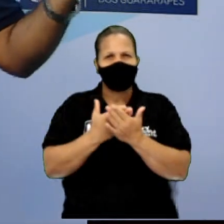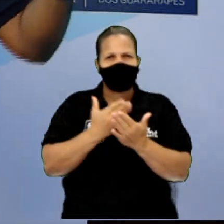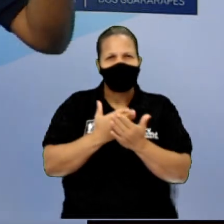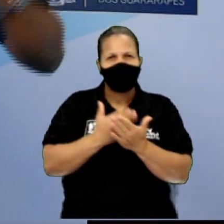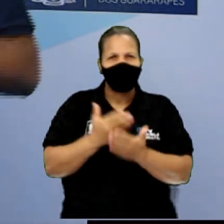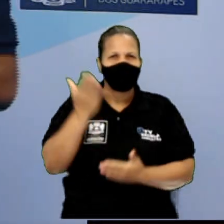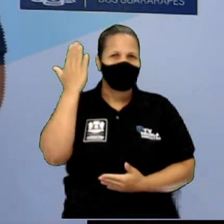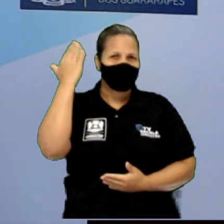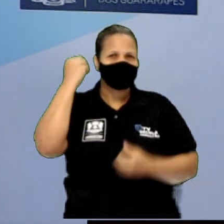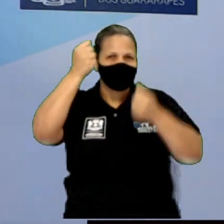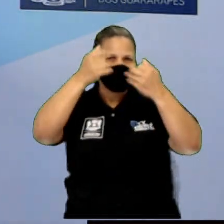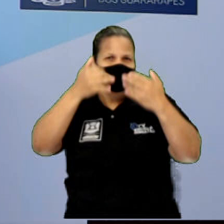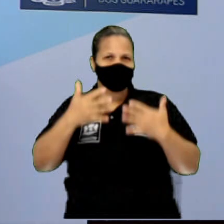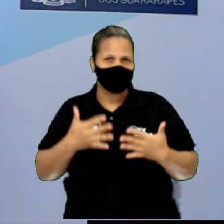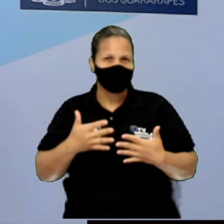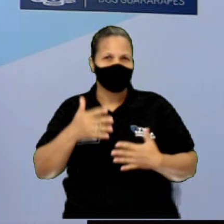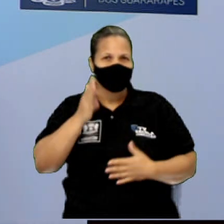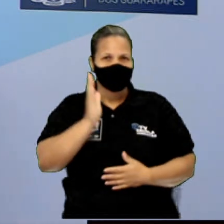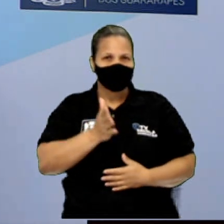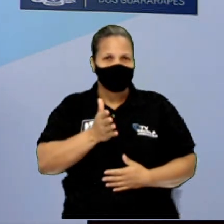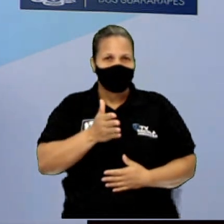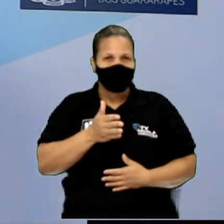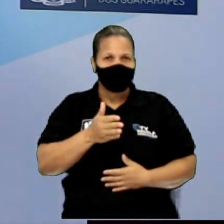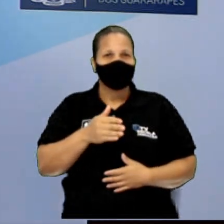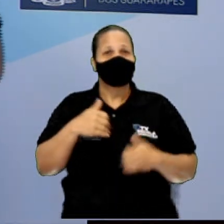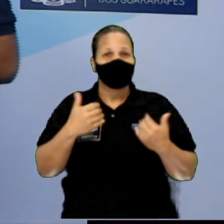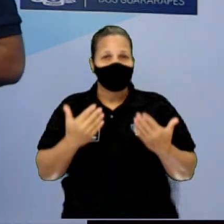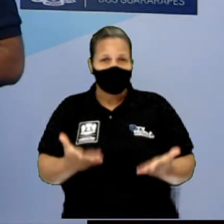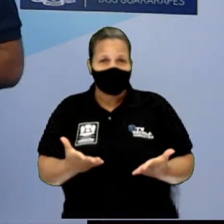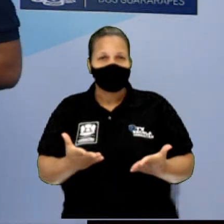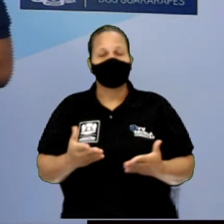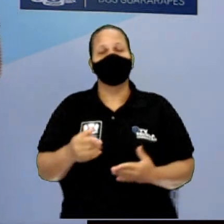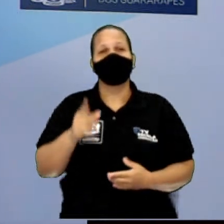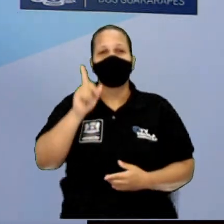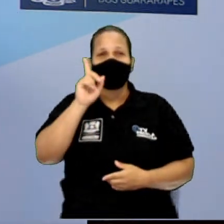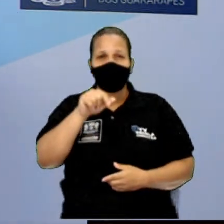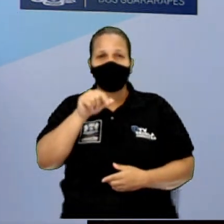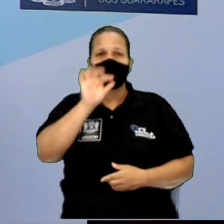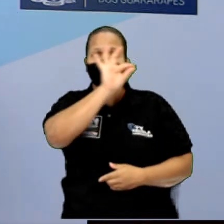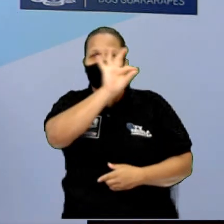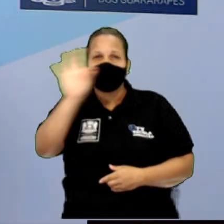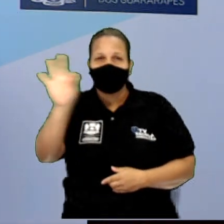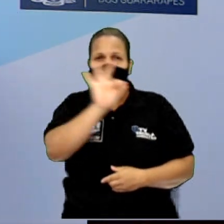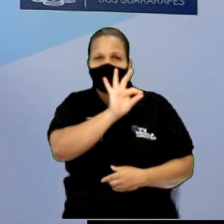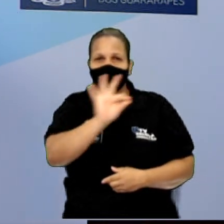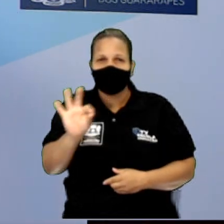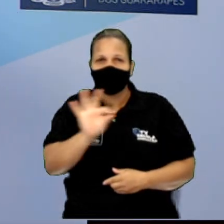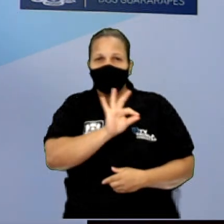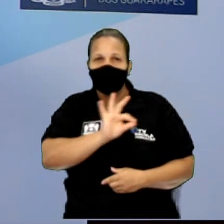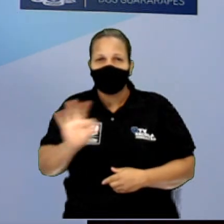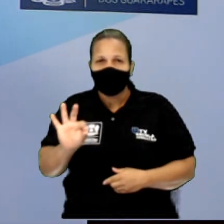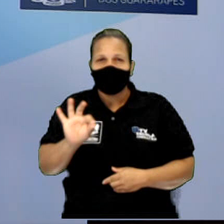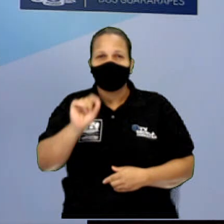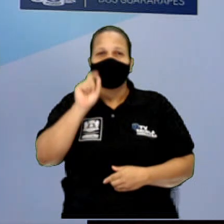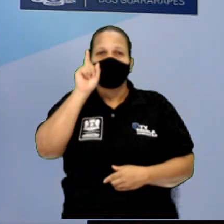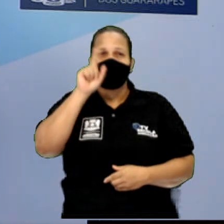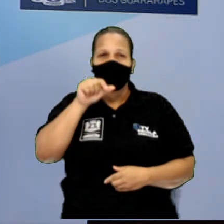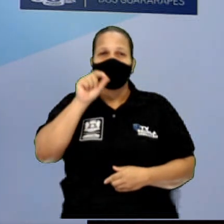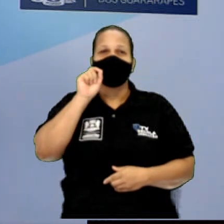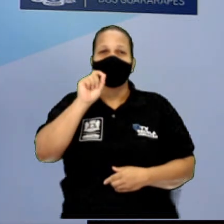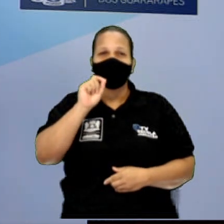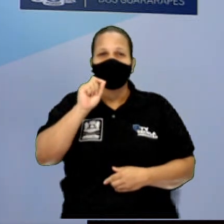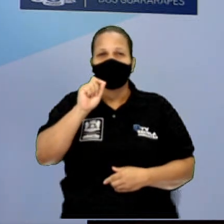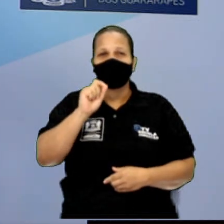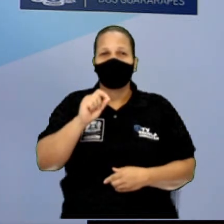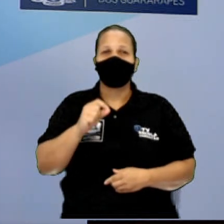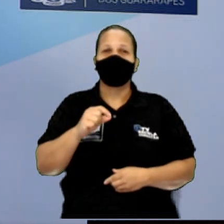central? Então, os paralelos, eles definem a latitude e a linha central é o Equador